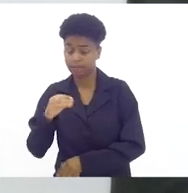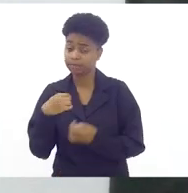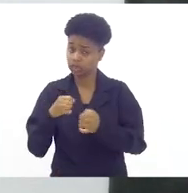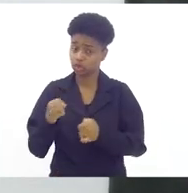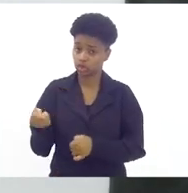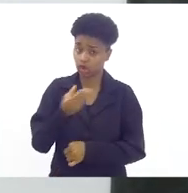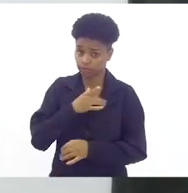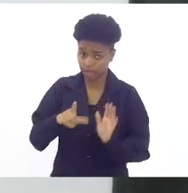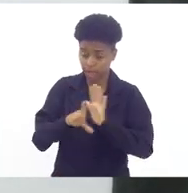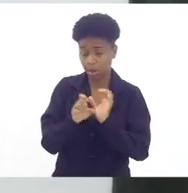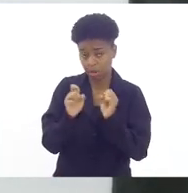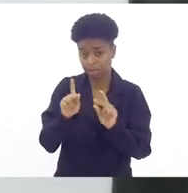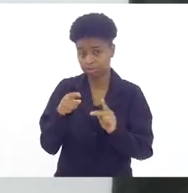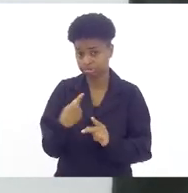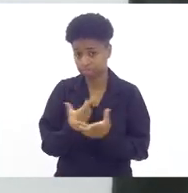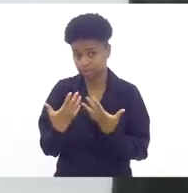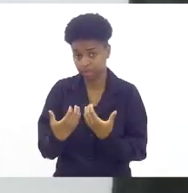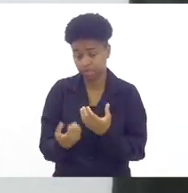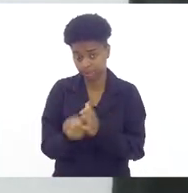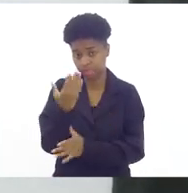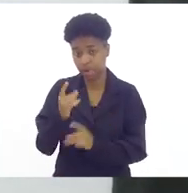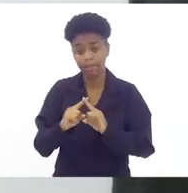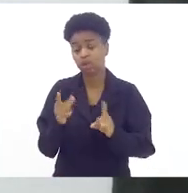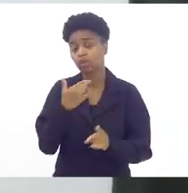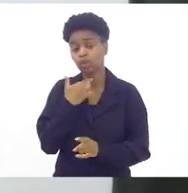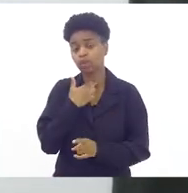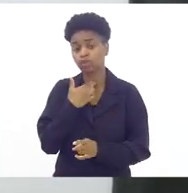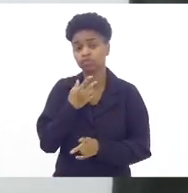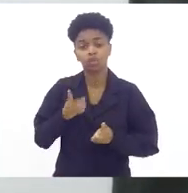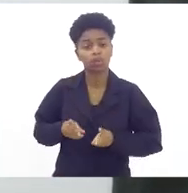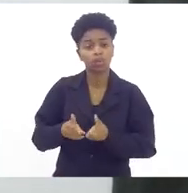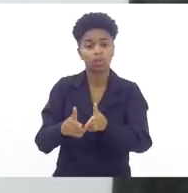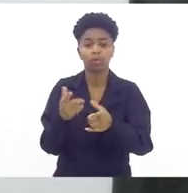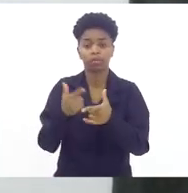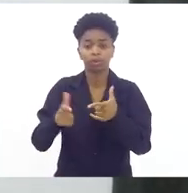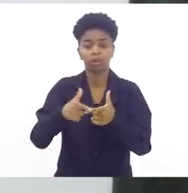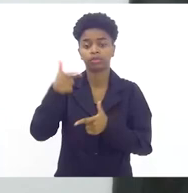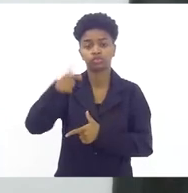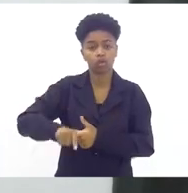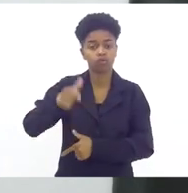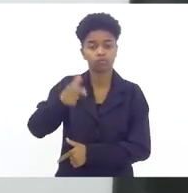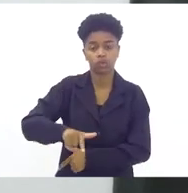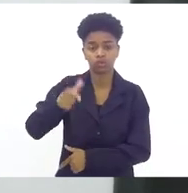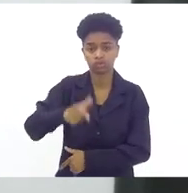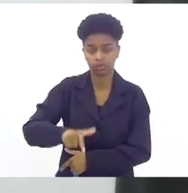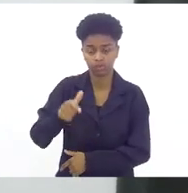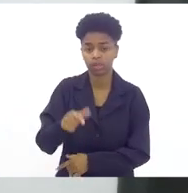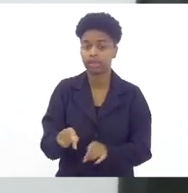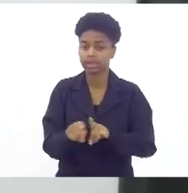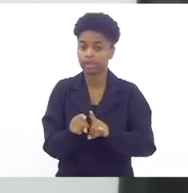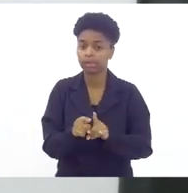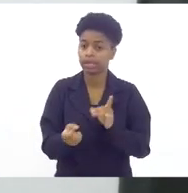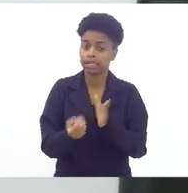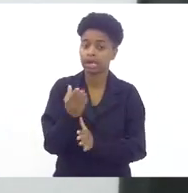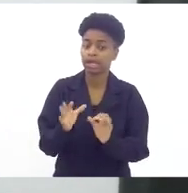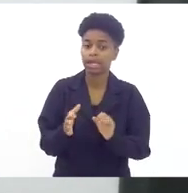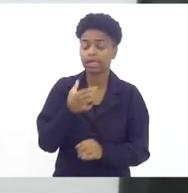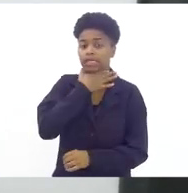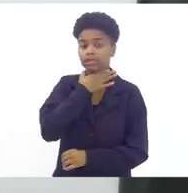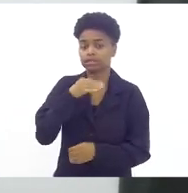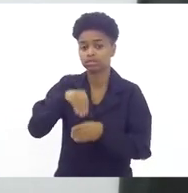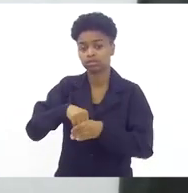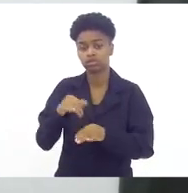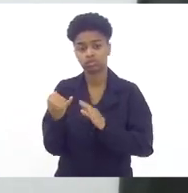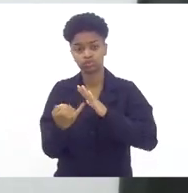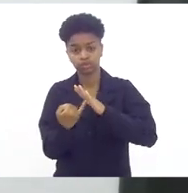Mas agora o que não pode é a gente viver com esse problema permanentemente se repetindo criando uma crise na instituição e criando uma crise